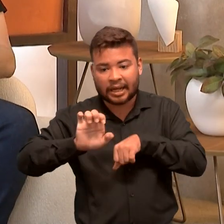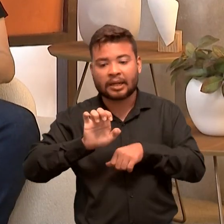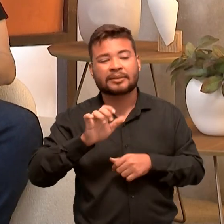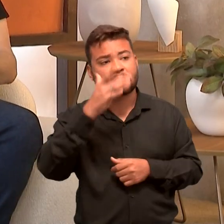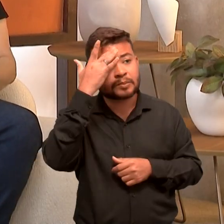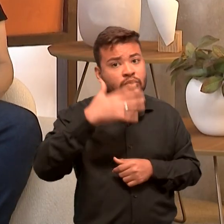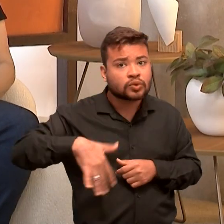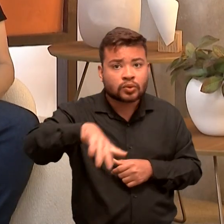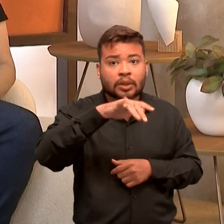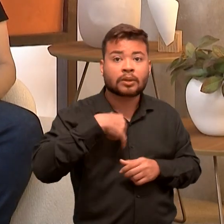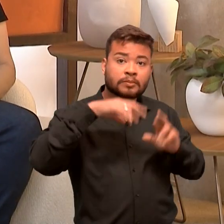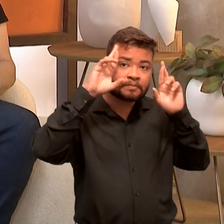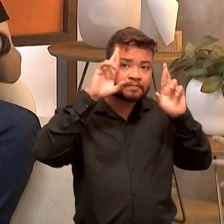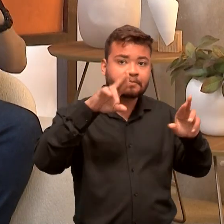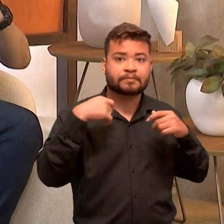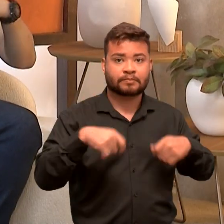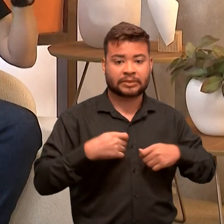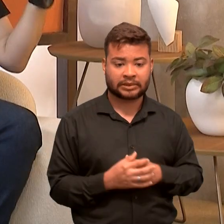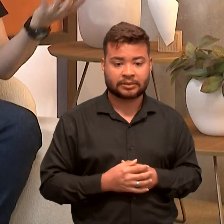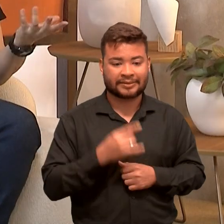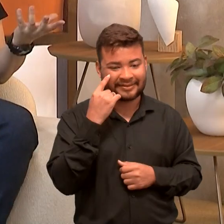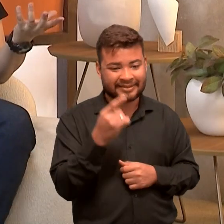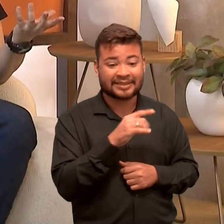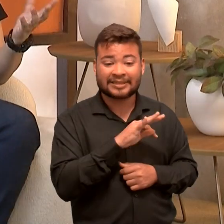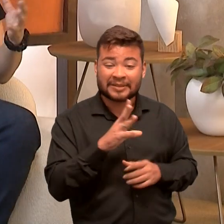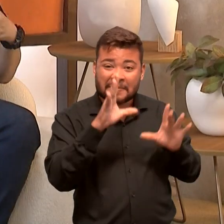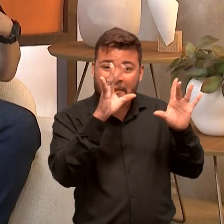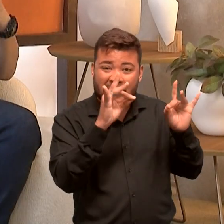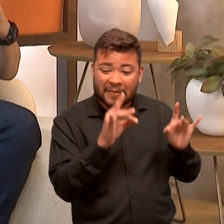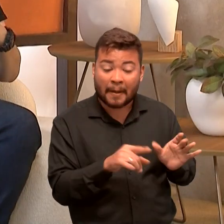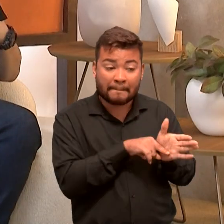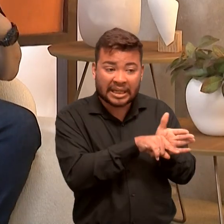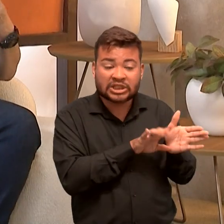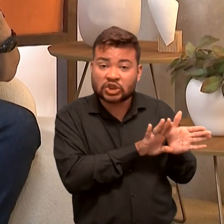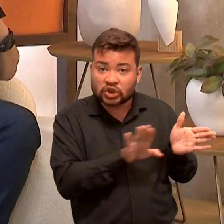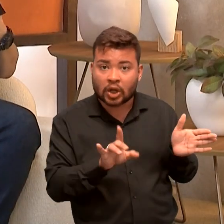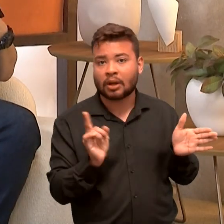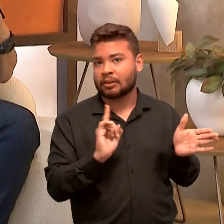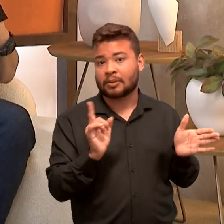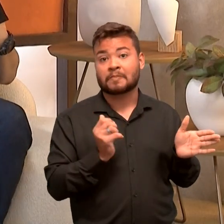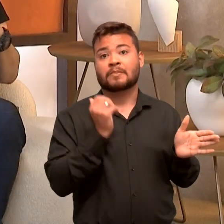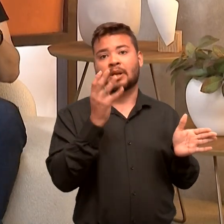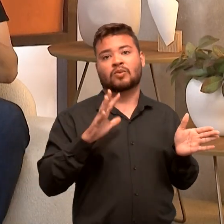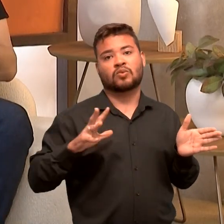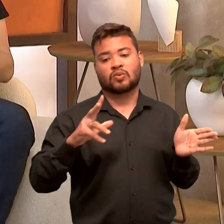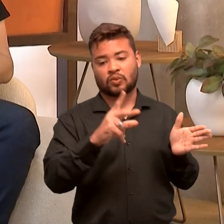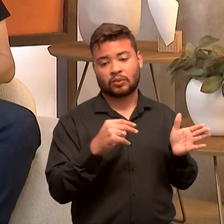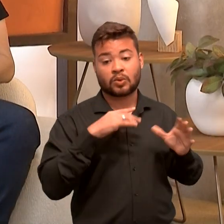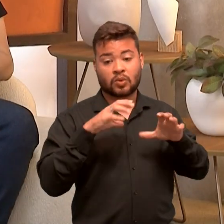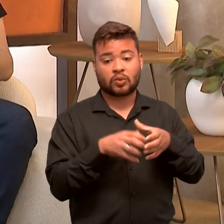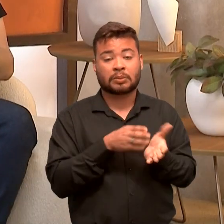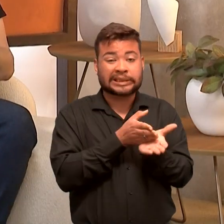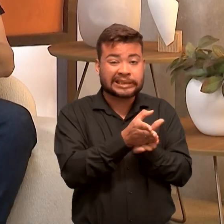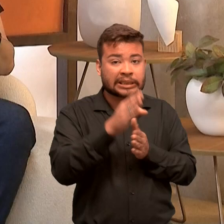do estágio. Então, a integridade, ela vai para além da pesquisa. Ela vem ali de um caráter que a gente fala, o Comitê de Integridade